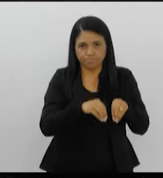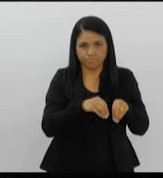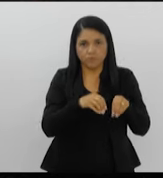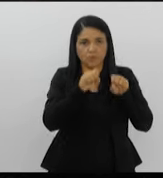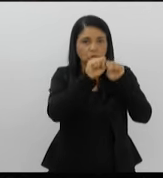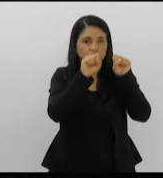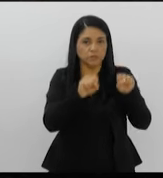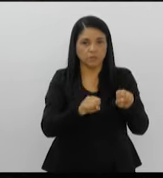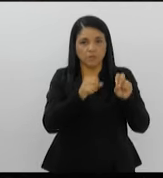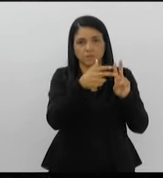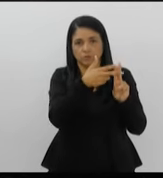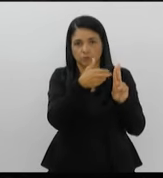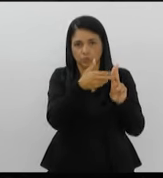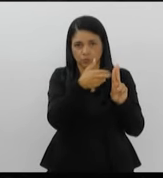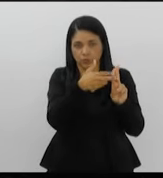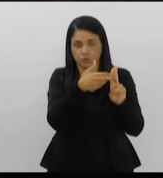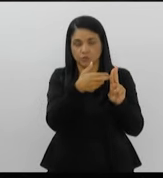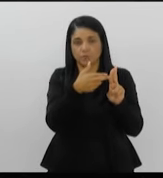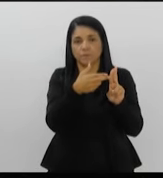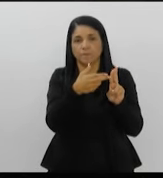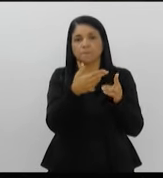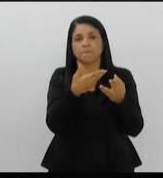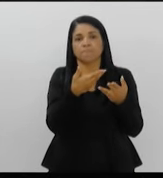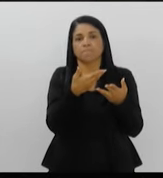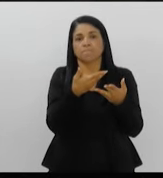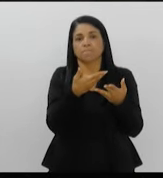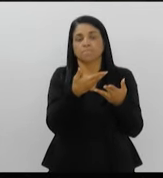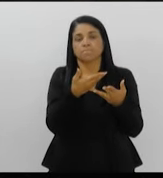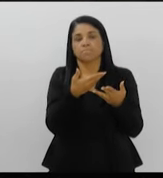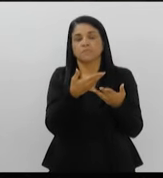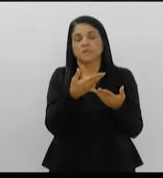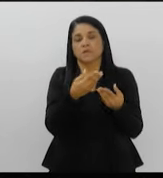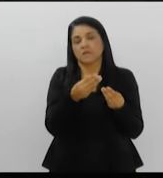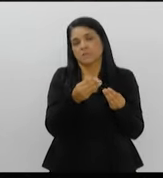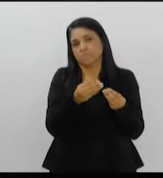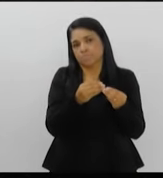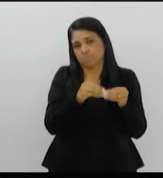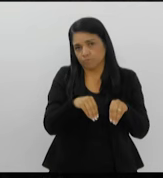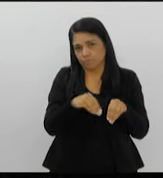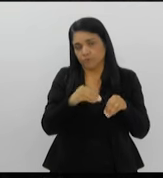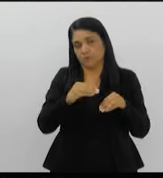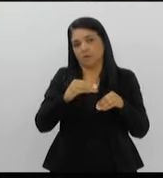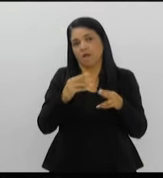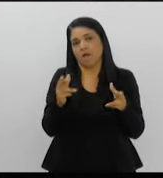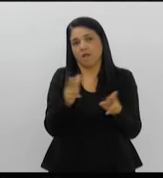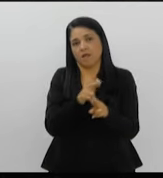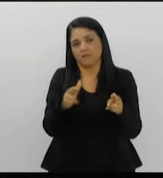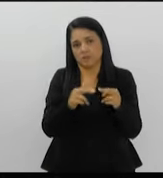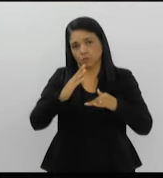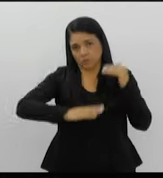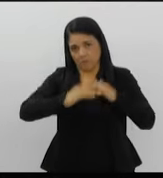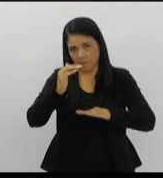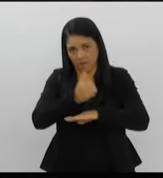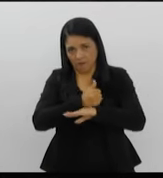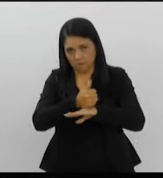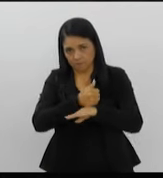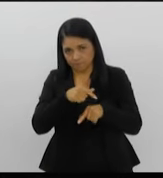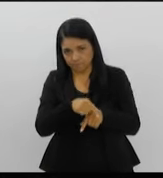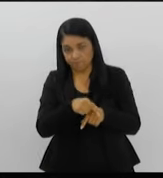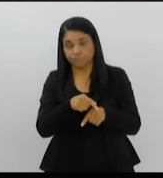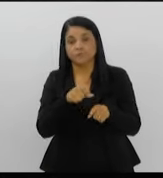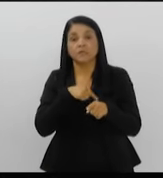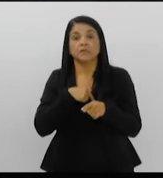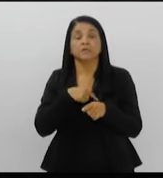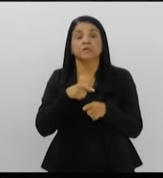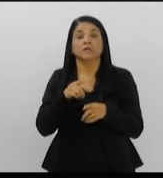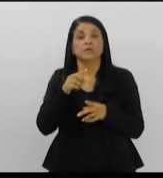sistema do SUS, precariza as relações de trabalho. Vejamos, não apenas a nível de Estado, mas